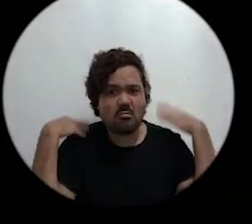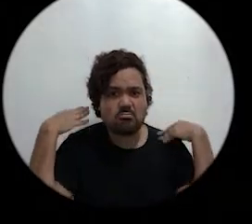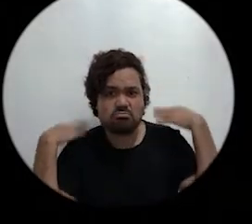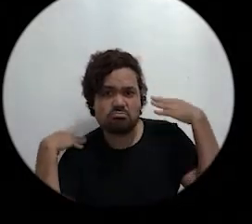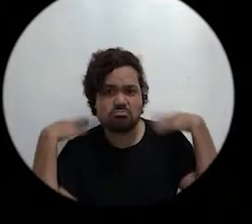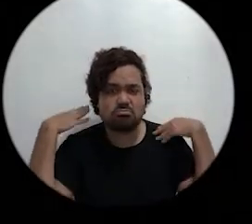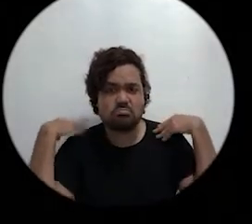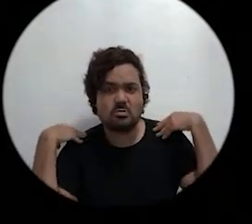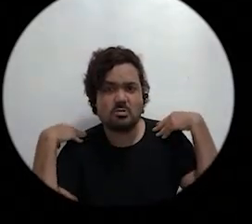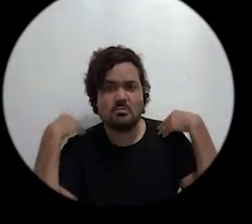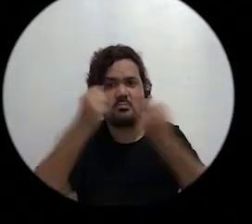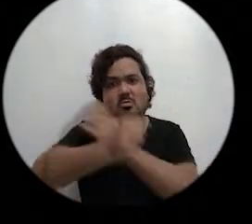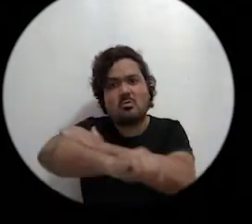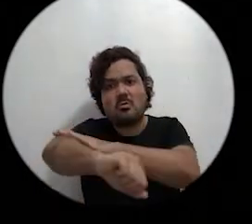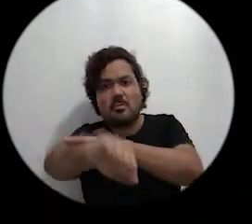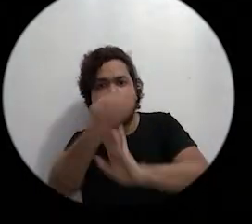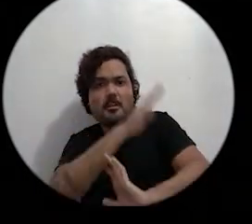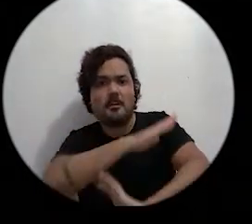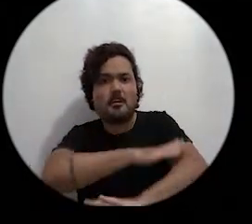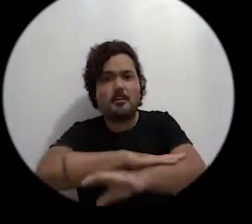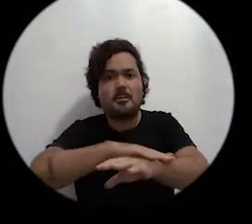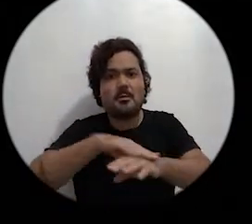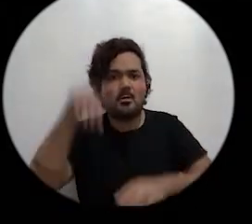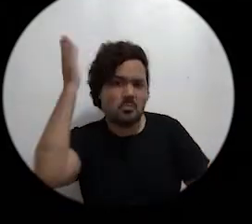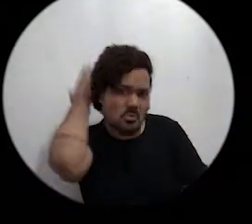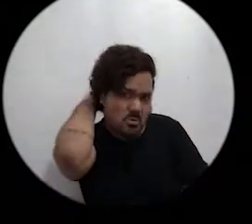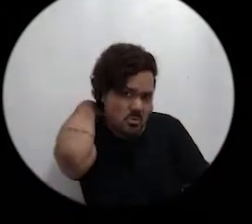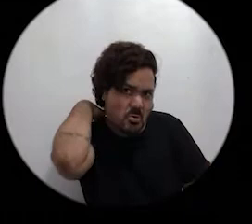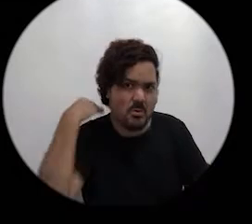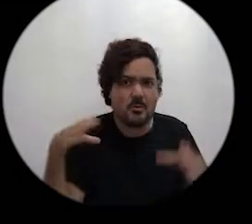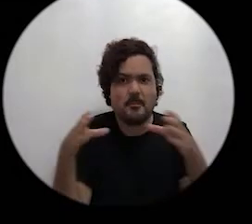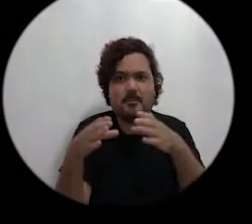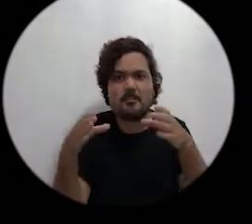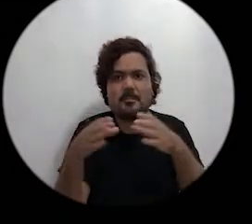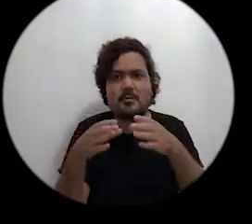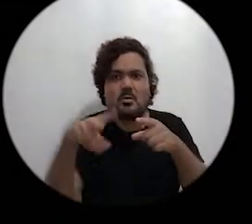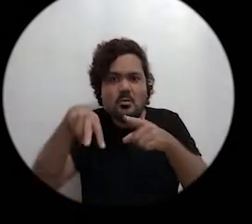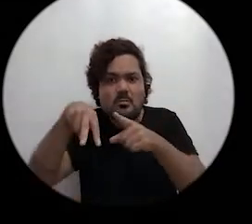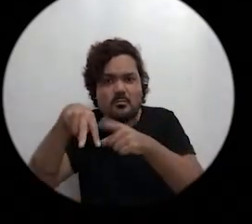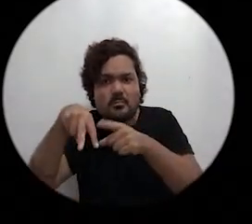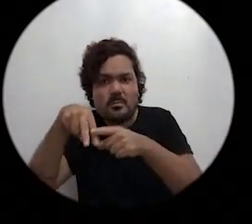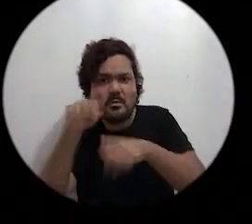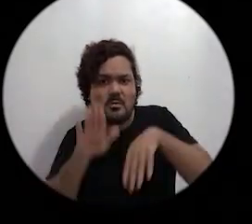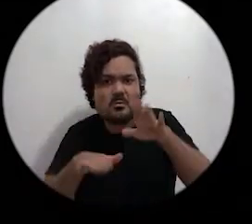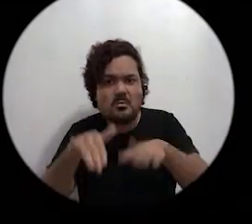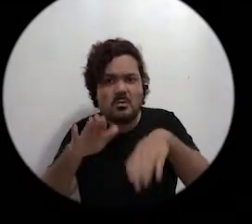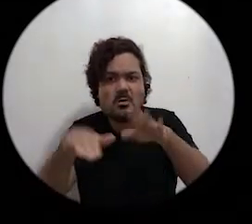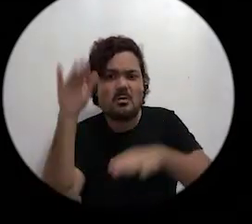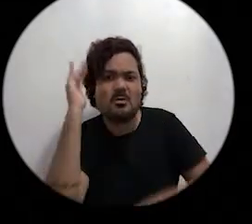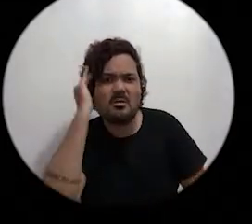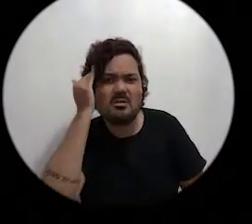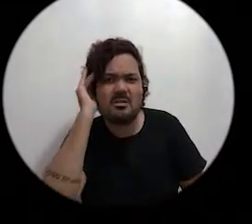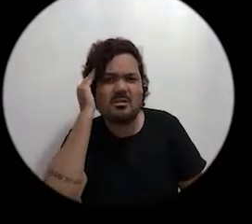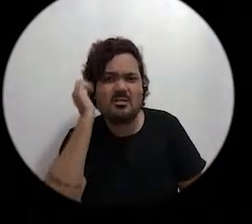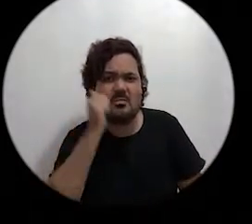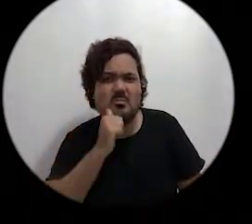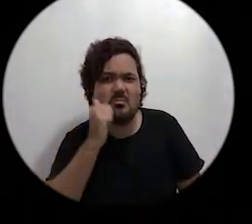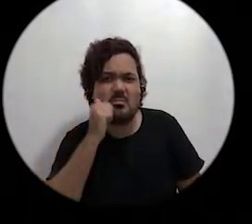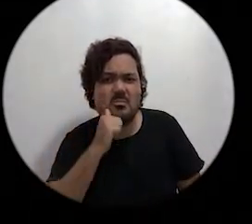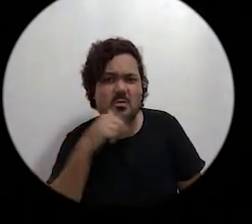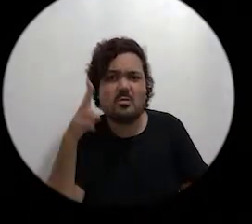ombros, braços, coluna, cintura, joelho, os pés. Pensa nessa